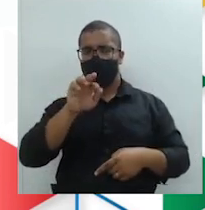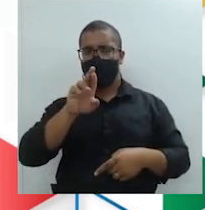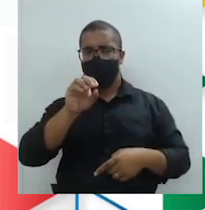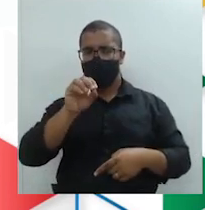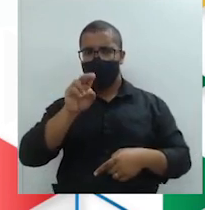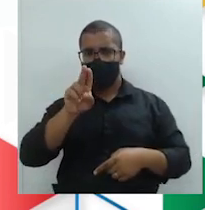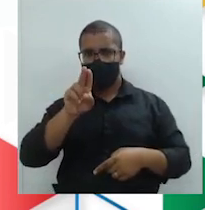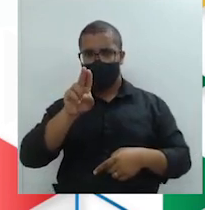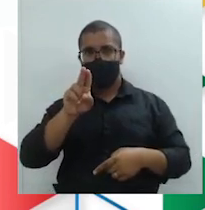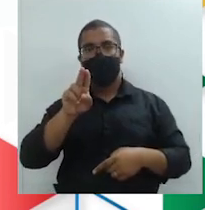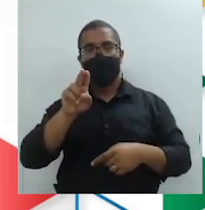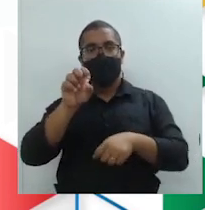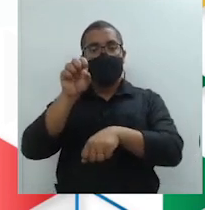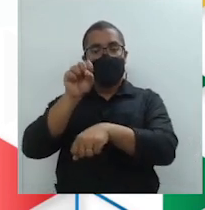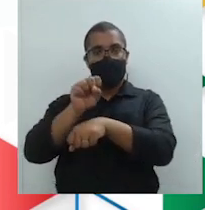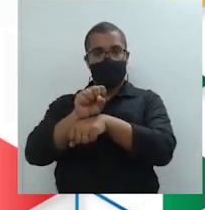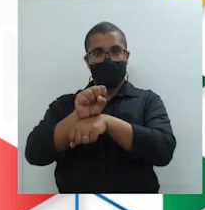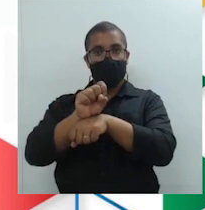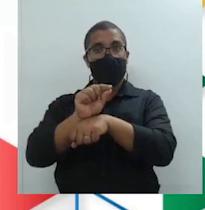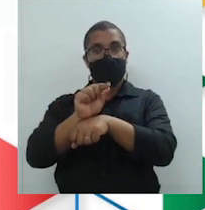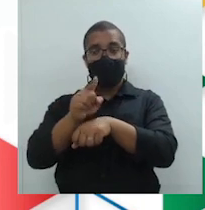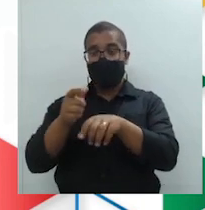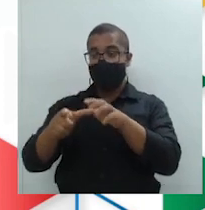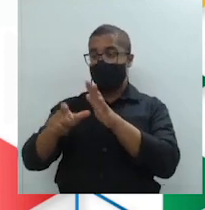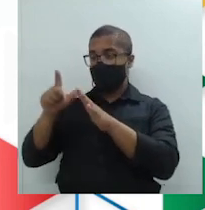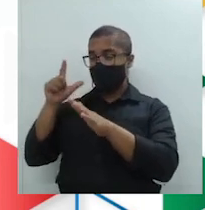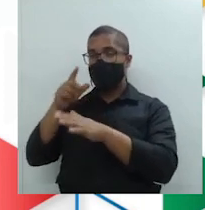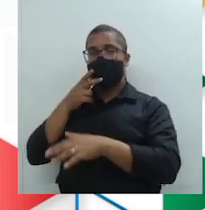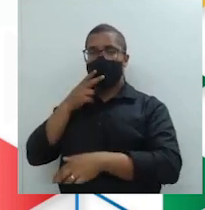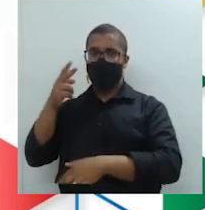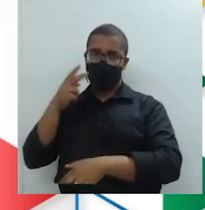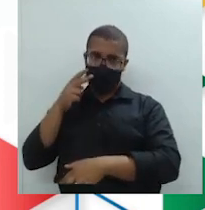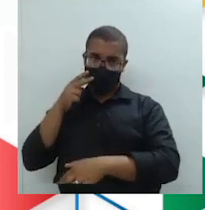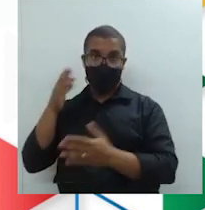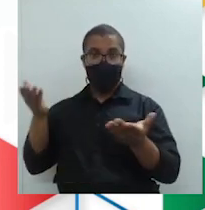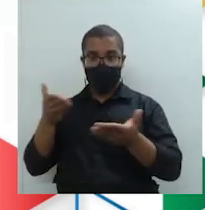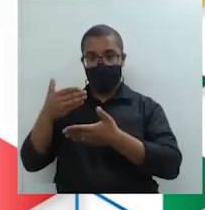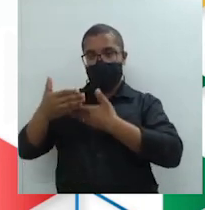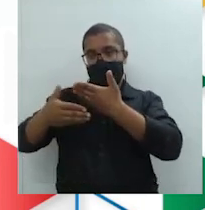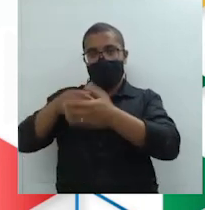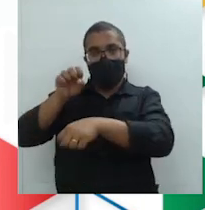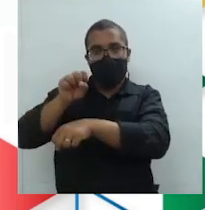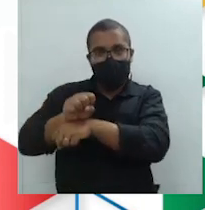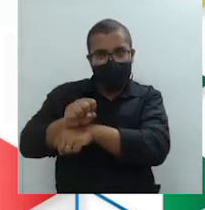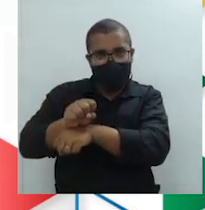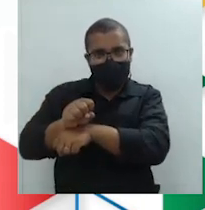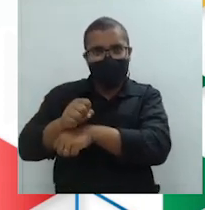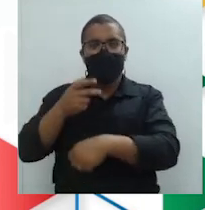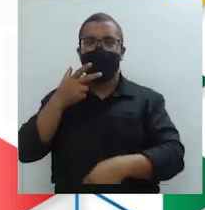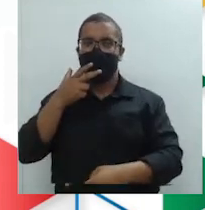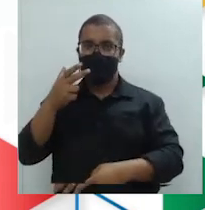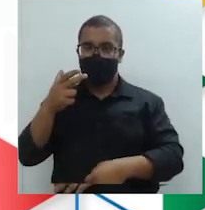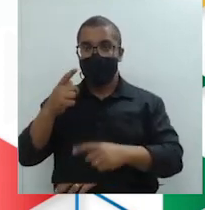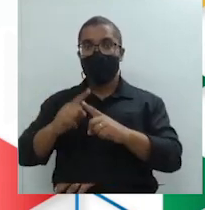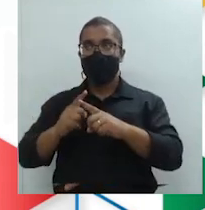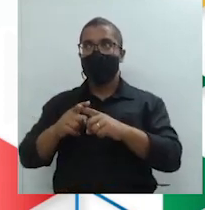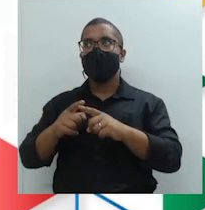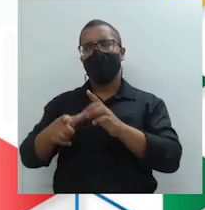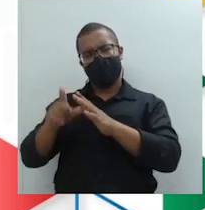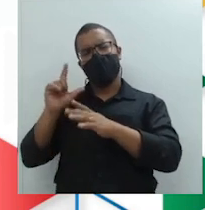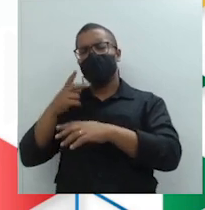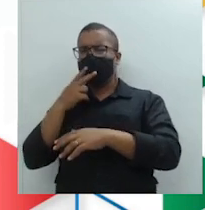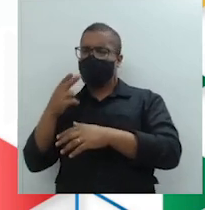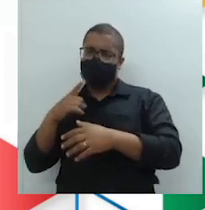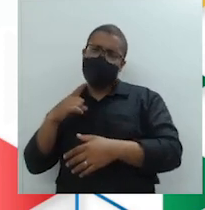que o parou aí, ele vai sinalizar que José fumava. Se ele parou, é porque ele